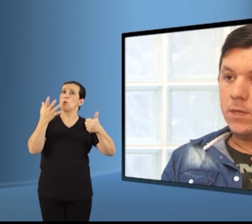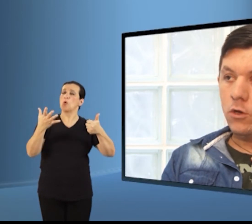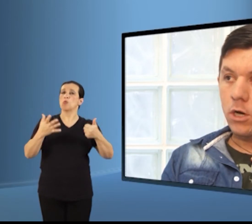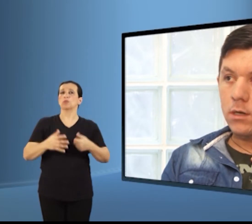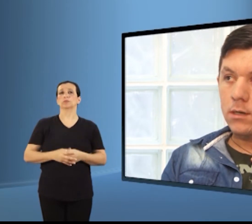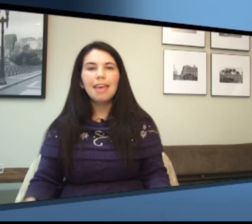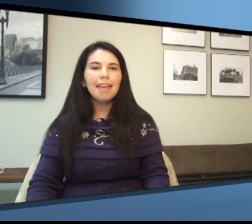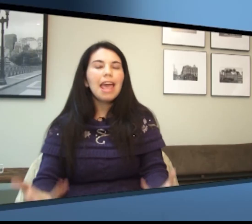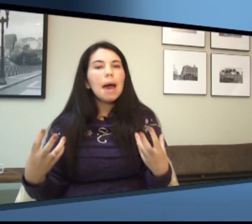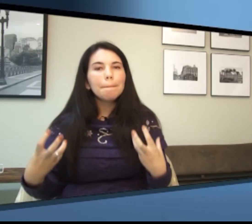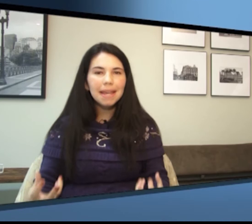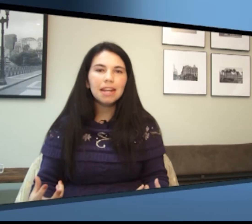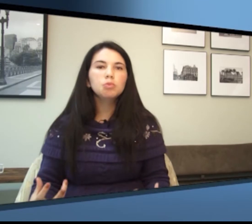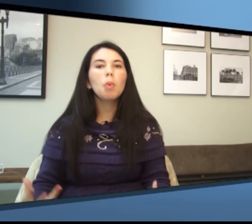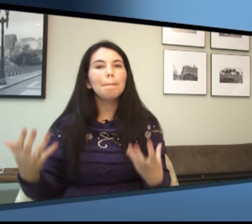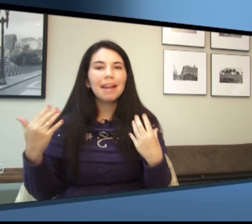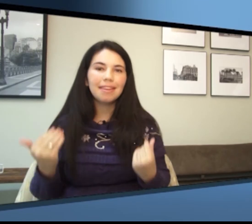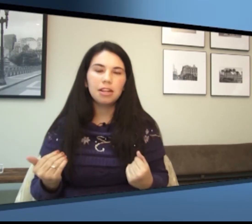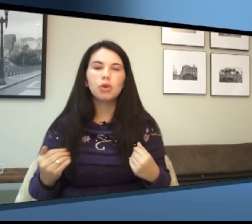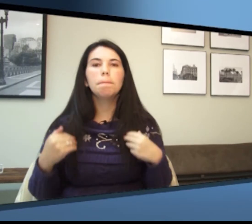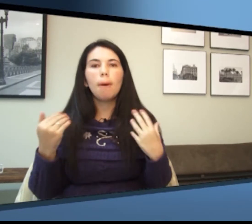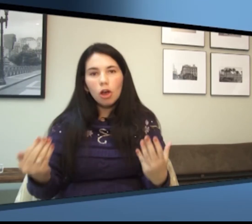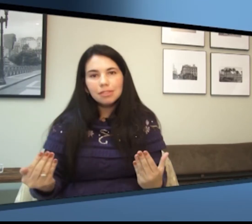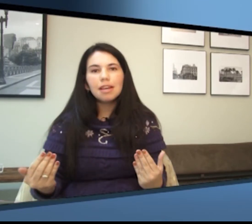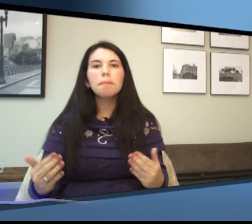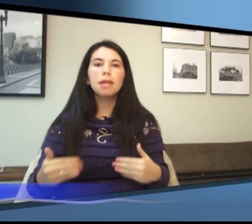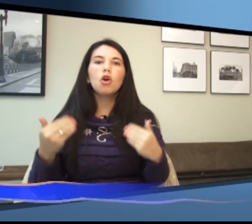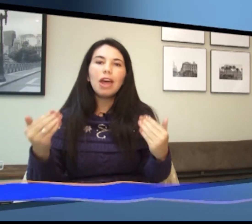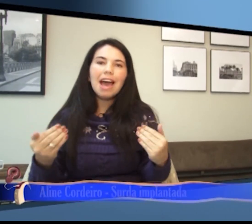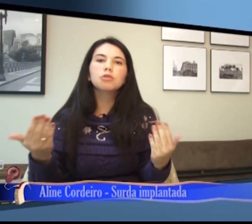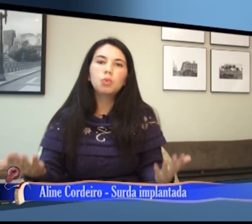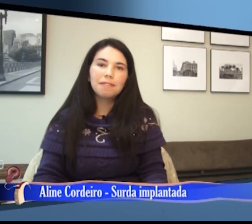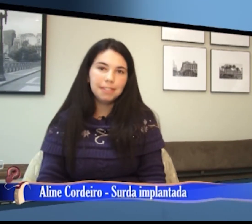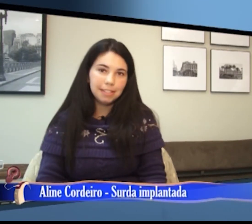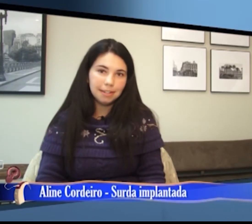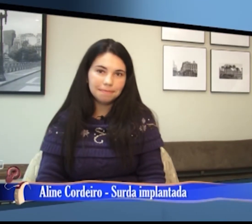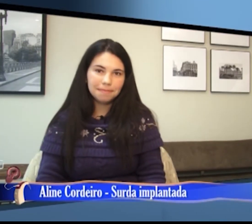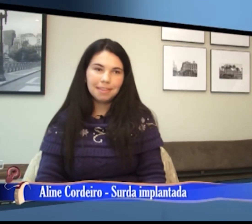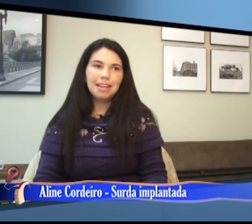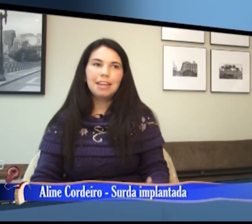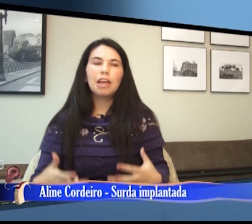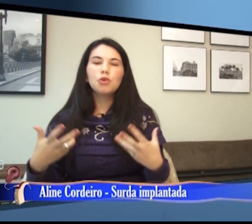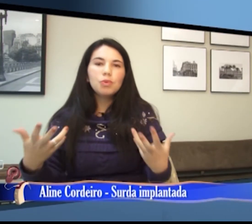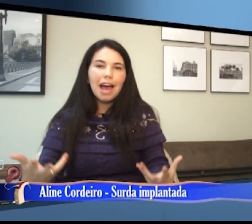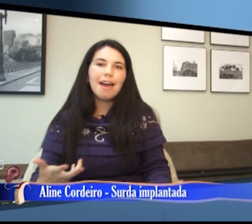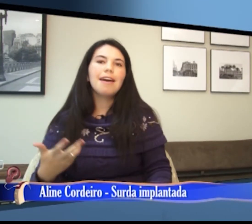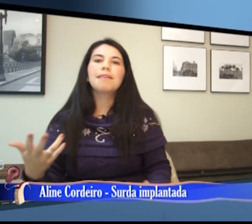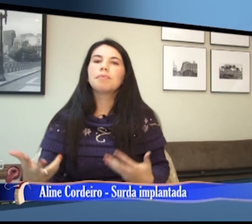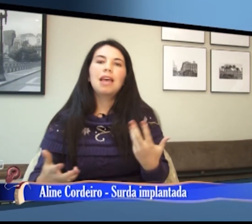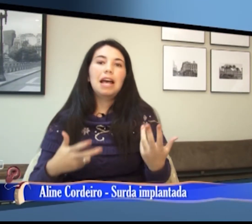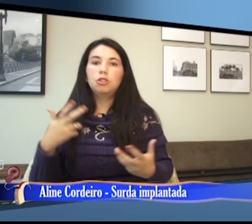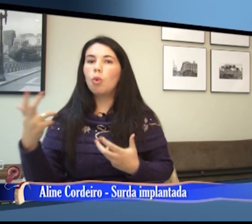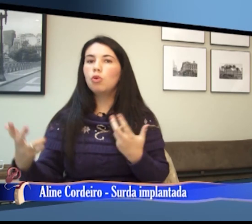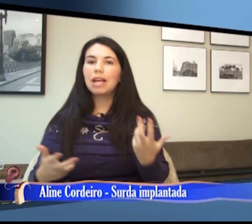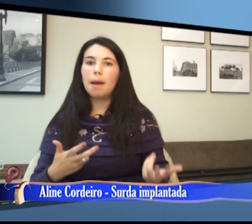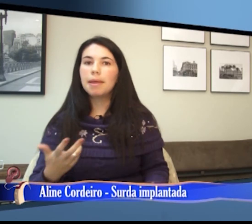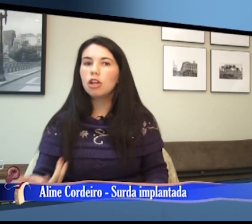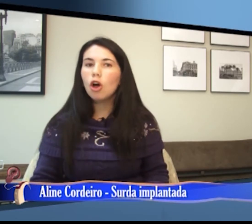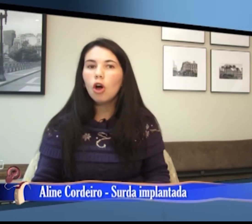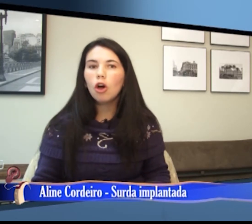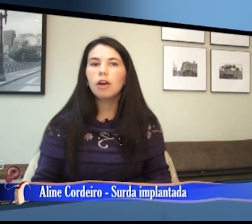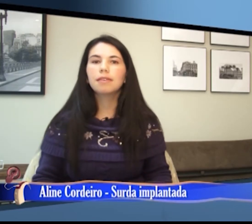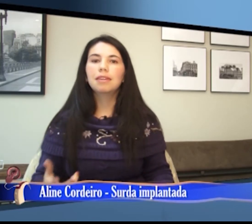cada vez melhor. Ele é apenas um aparelho que possa melhorar a sua vida e ajudar a se